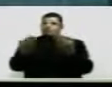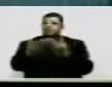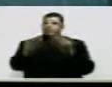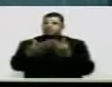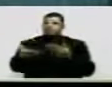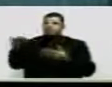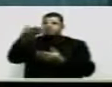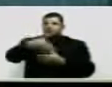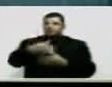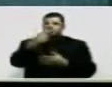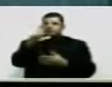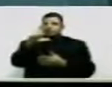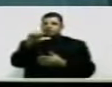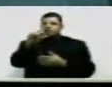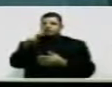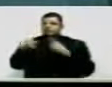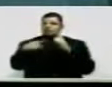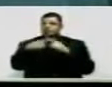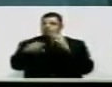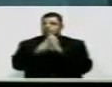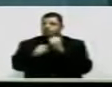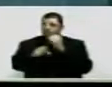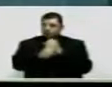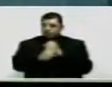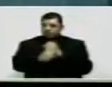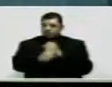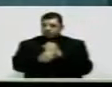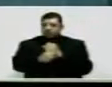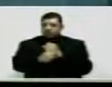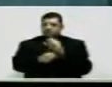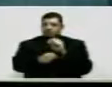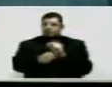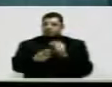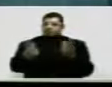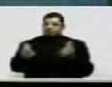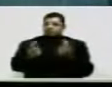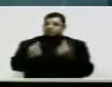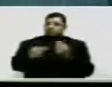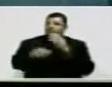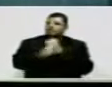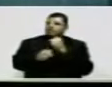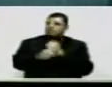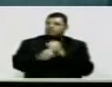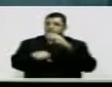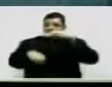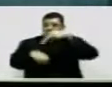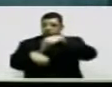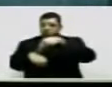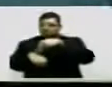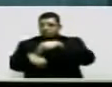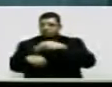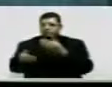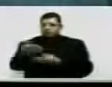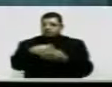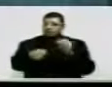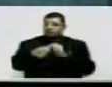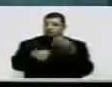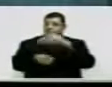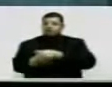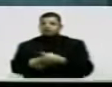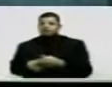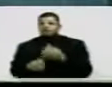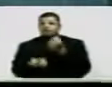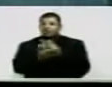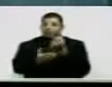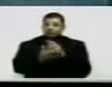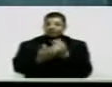hoje voltou a ser lixão por conta da incapacidade financeira e orçamentária do município de arcar com os